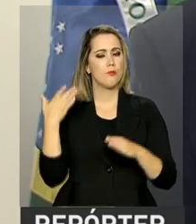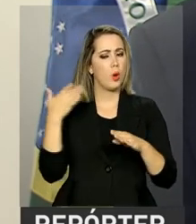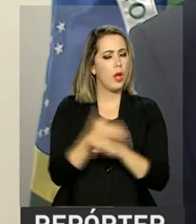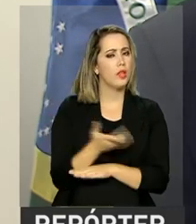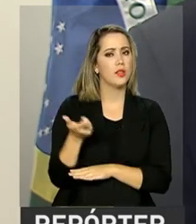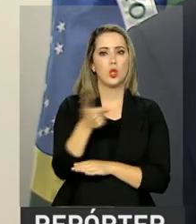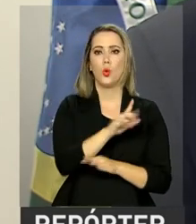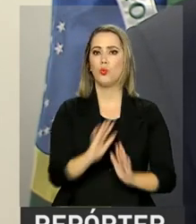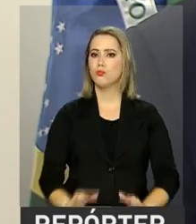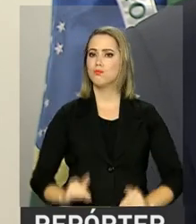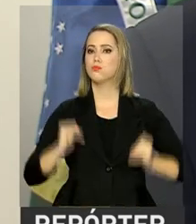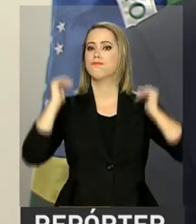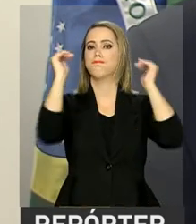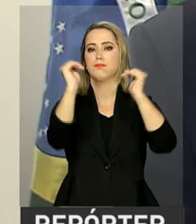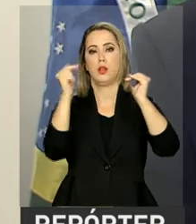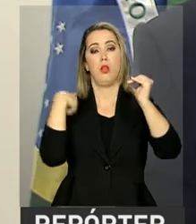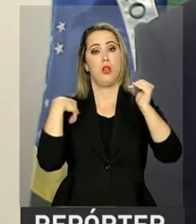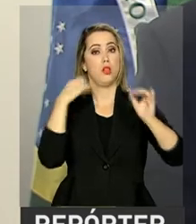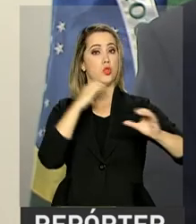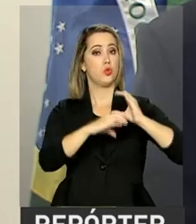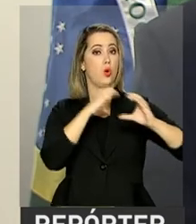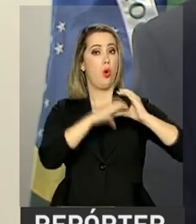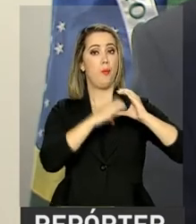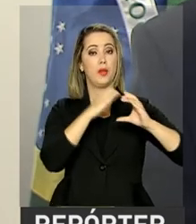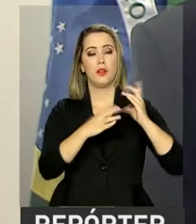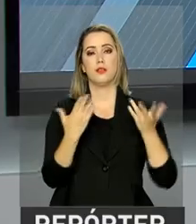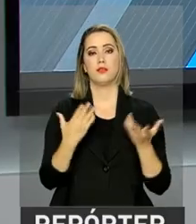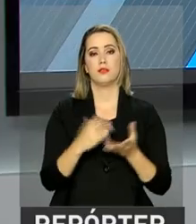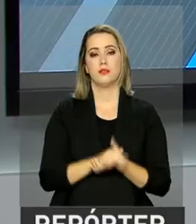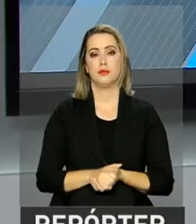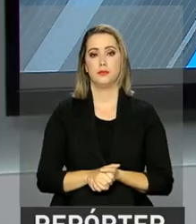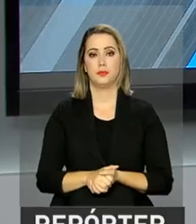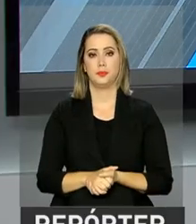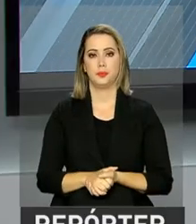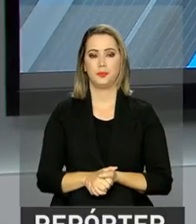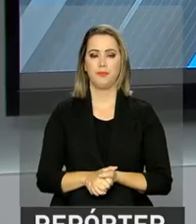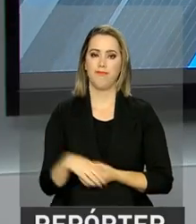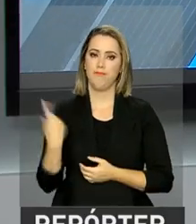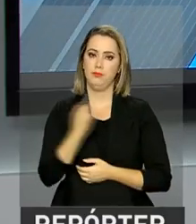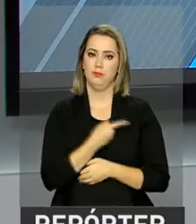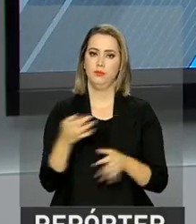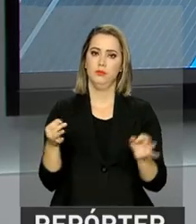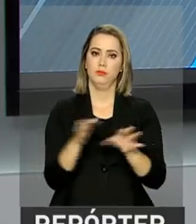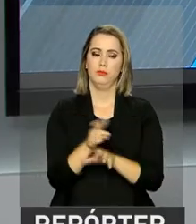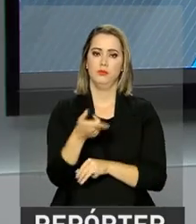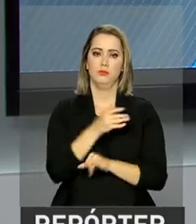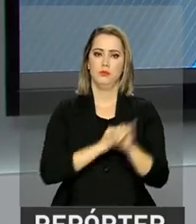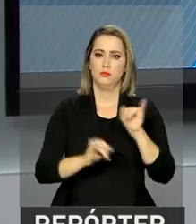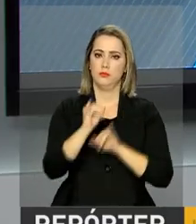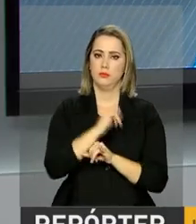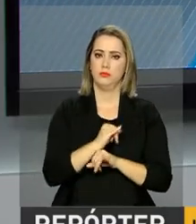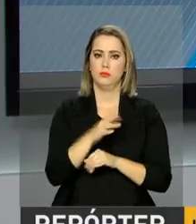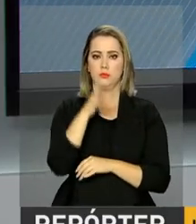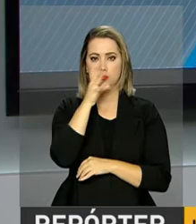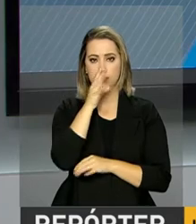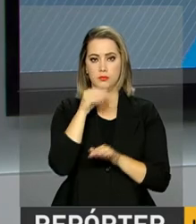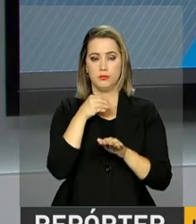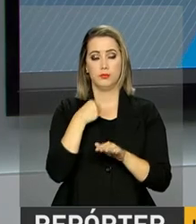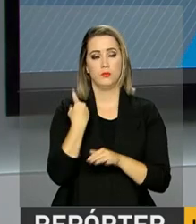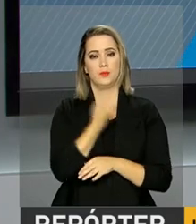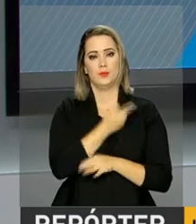outro patamar de telecomunicações e nós ficamos por aqui outras notícias você acompanha também